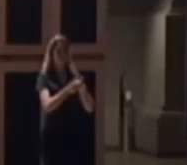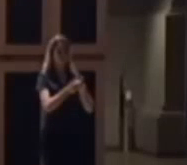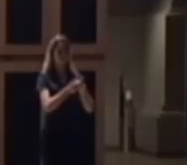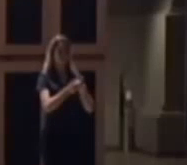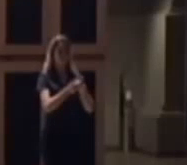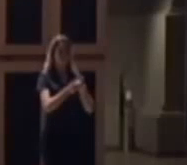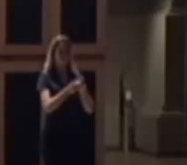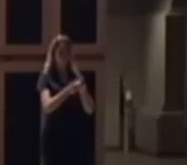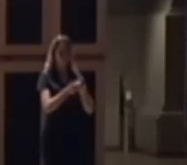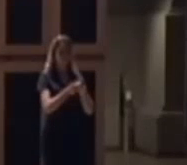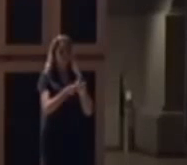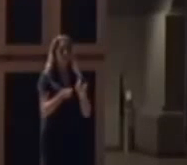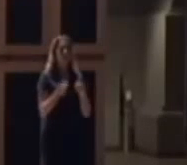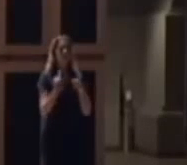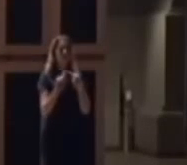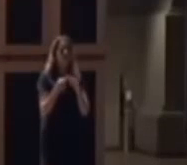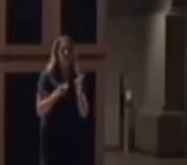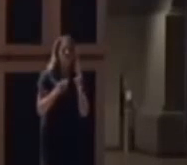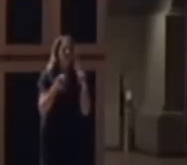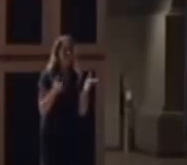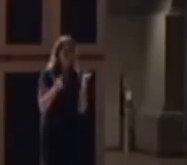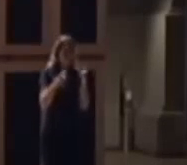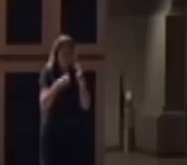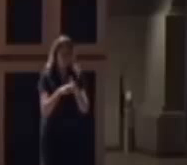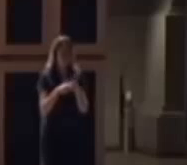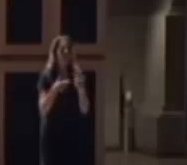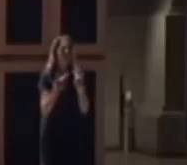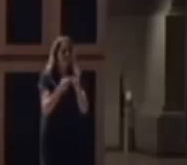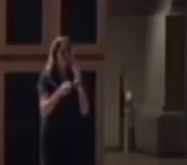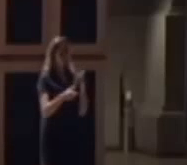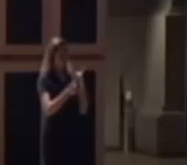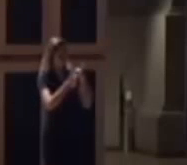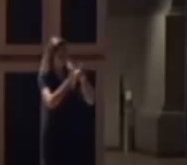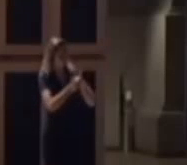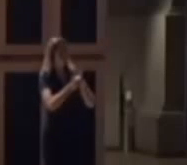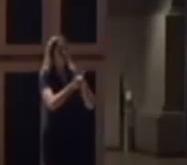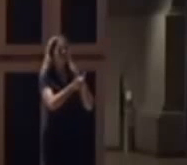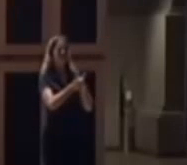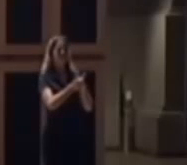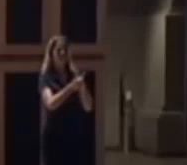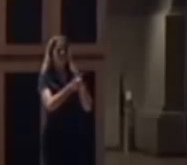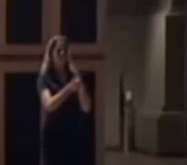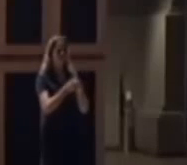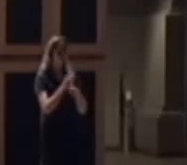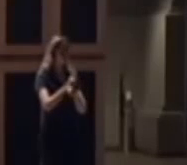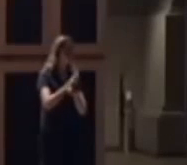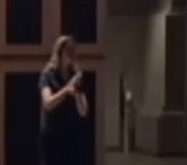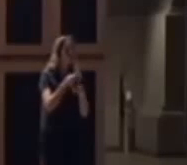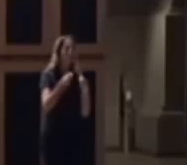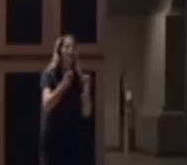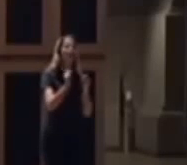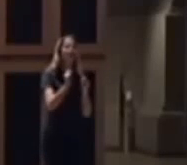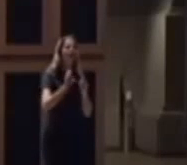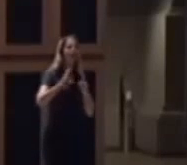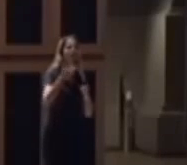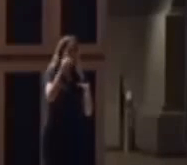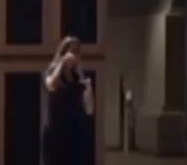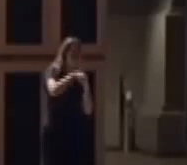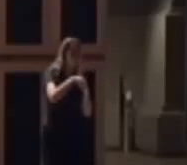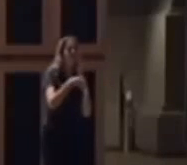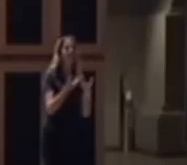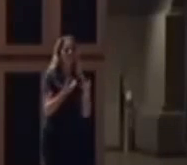com uma periodicidade pequena, para que a gente possa fazer um acompanhamento mais próximo, entendendo as realidades das